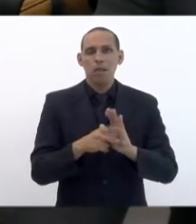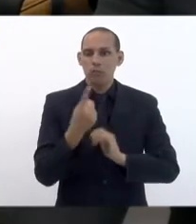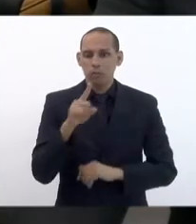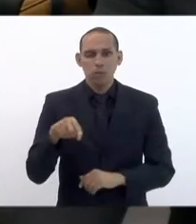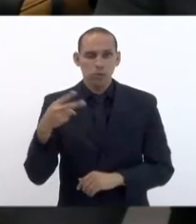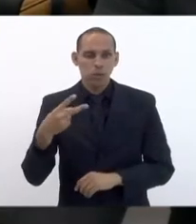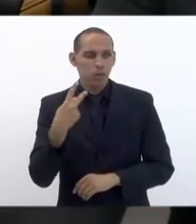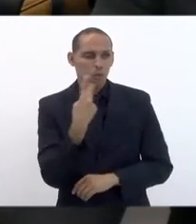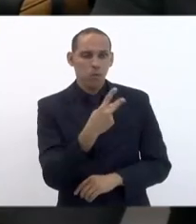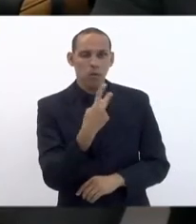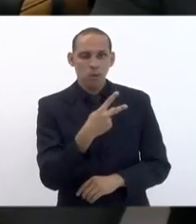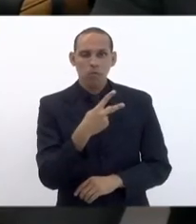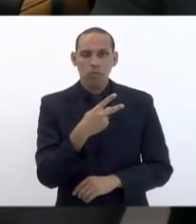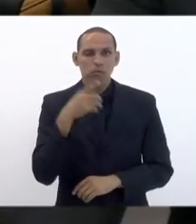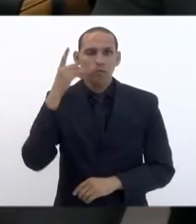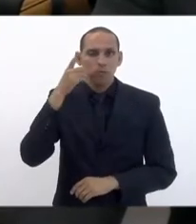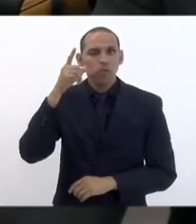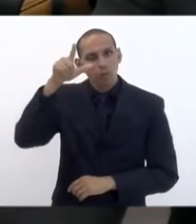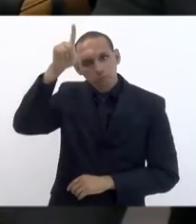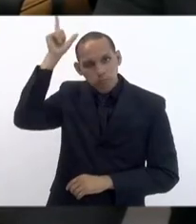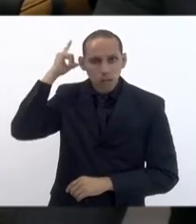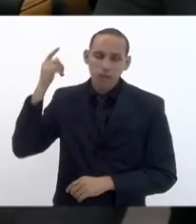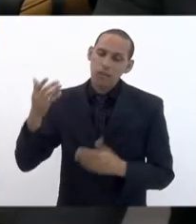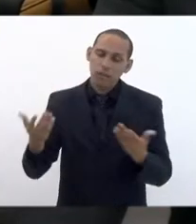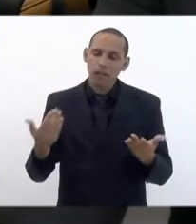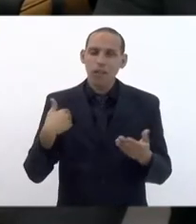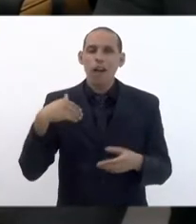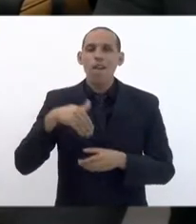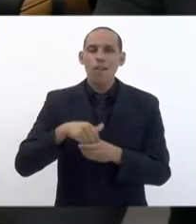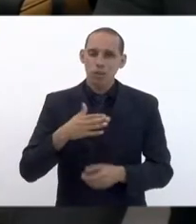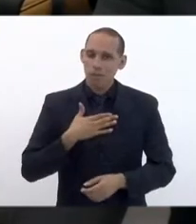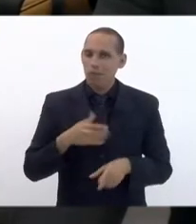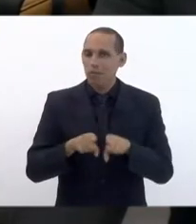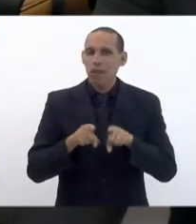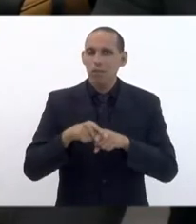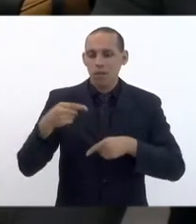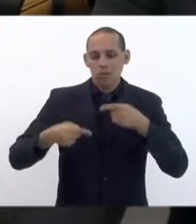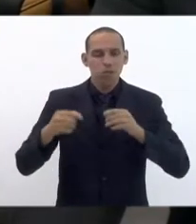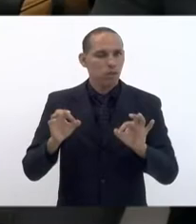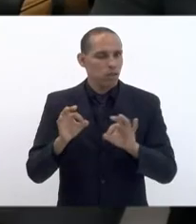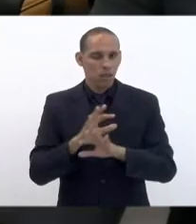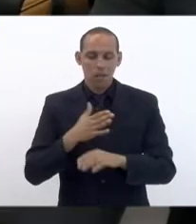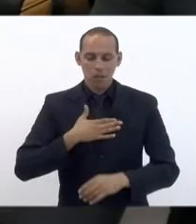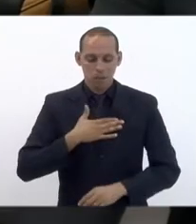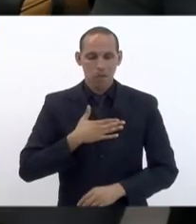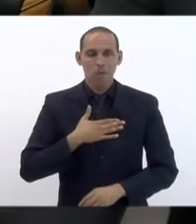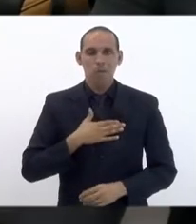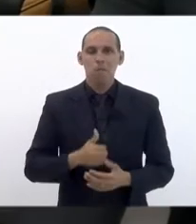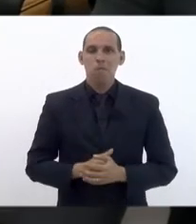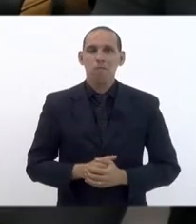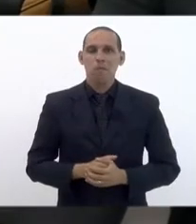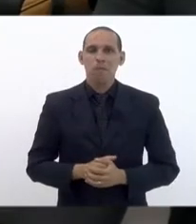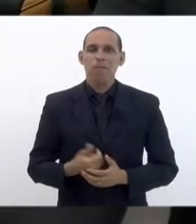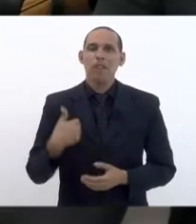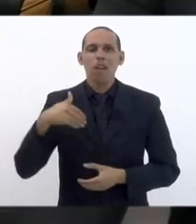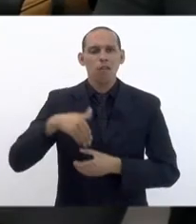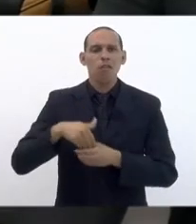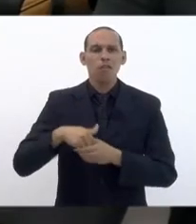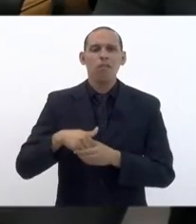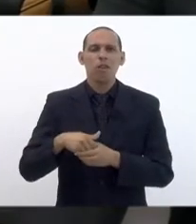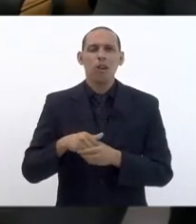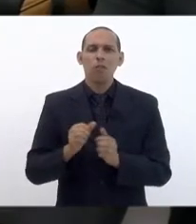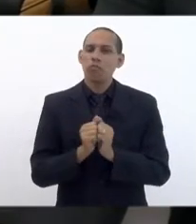Paulo. Então, antecipando o meu voto, já encerrando a discussão, presidente, eu voto